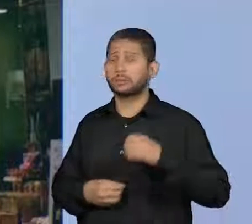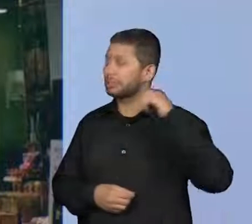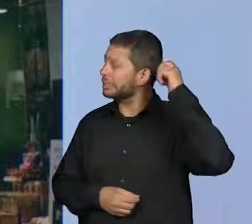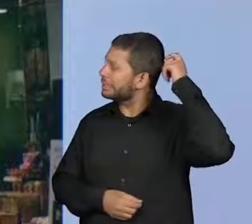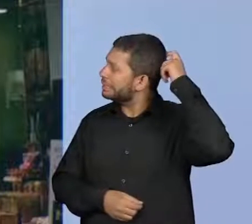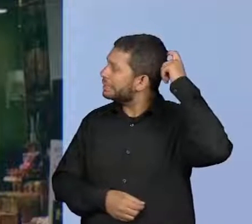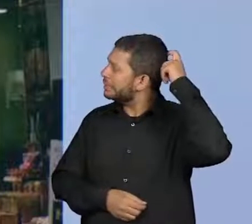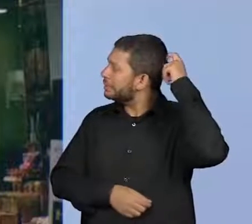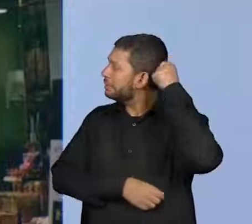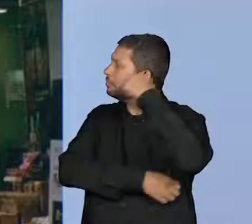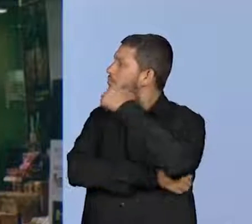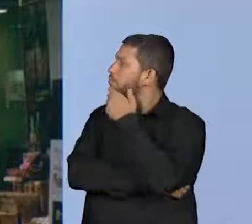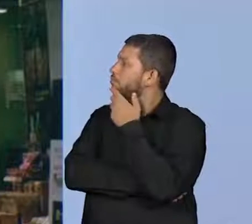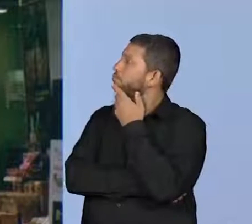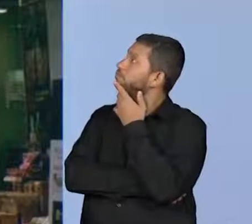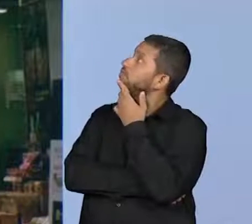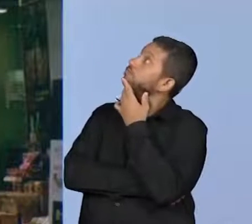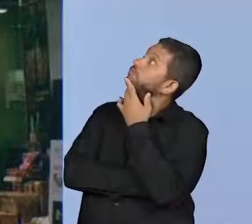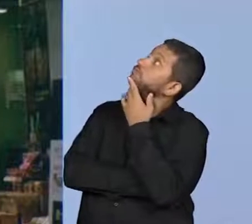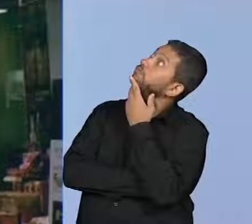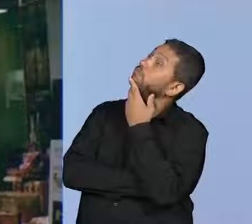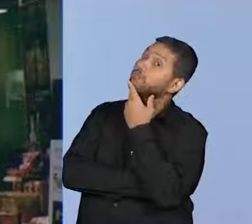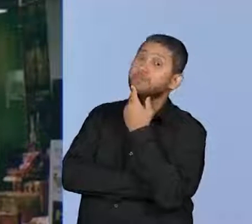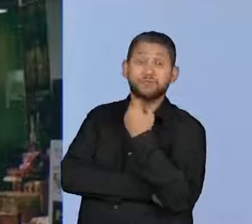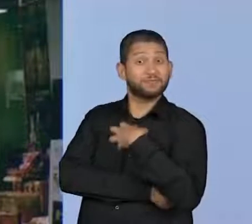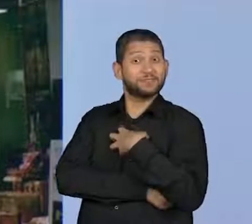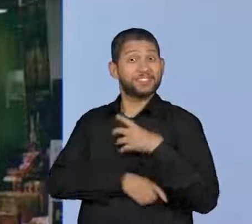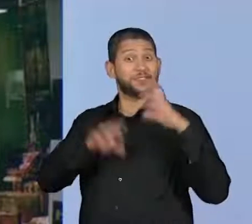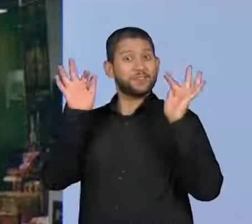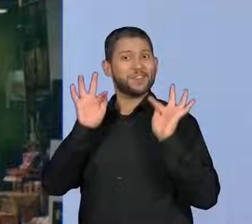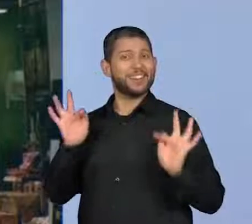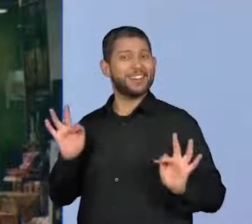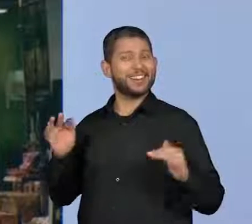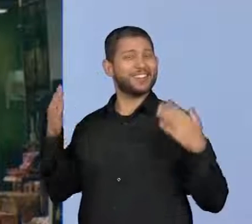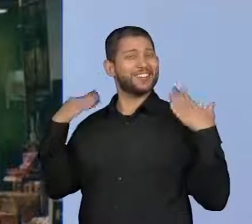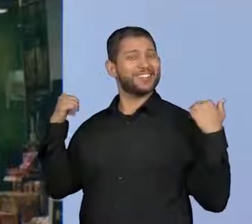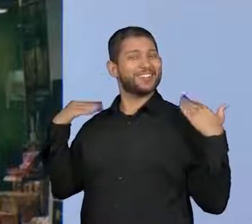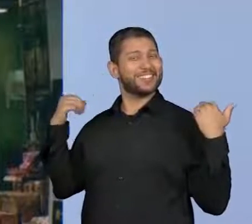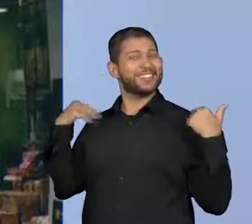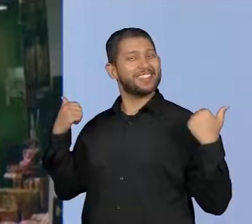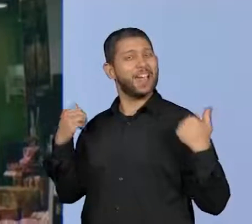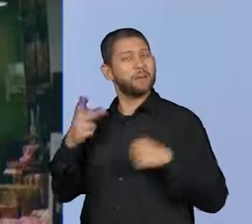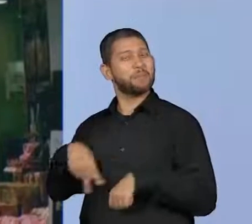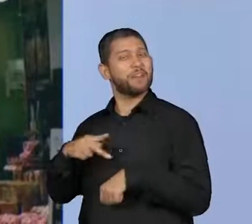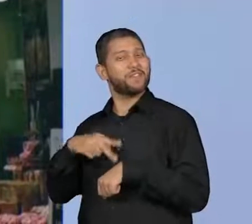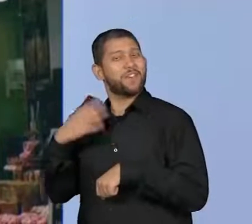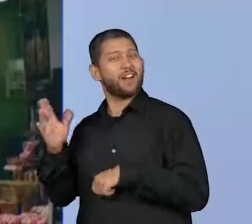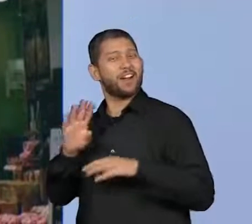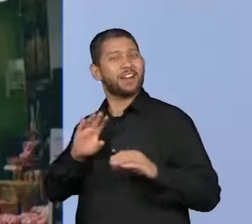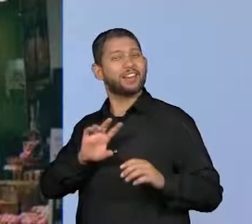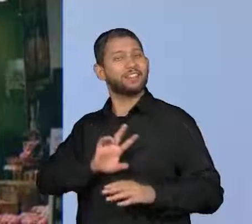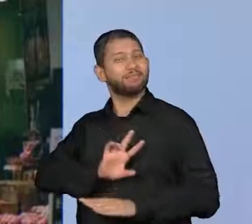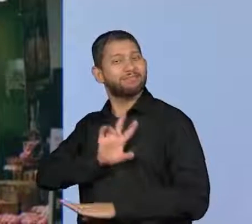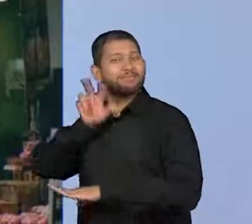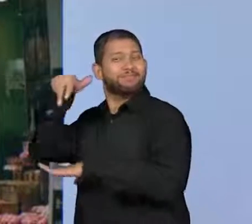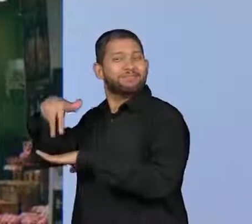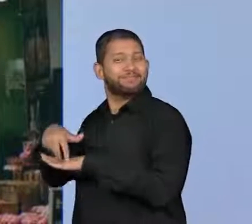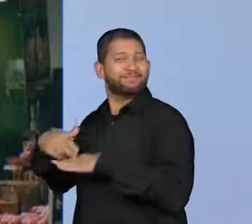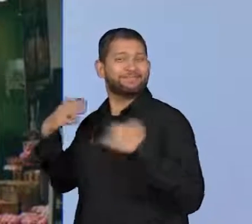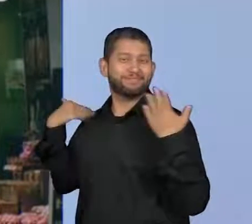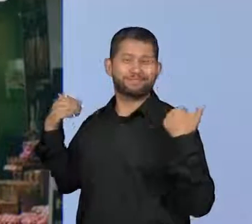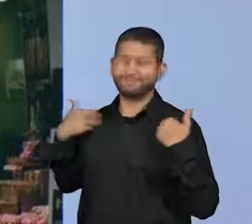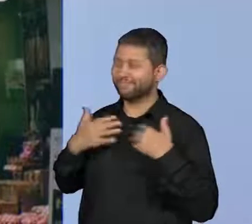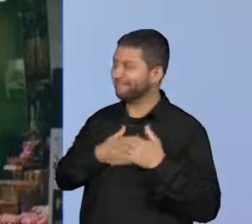Olha só. Talvez feliz por estar viajando em um outro país, mas ao mesmo tempo, ao observar